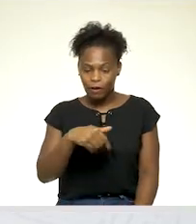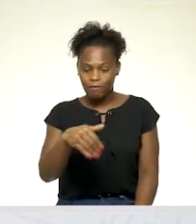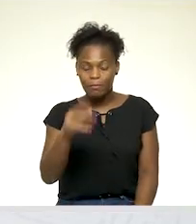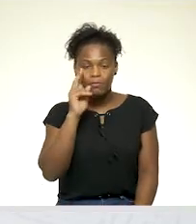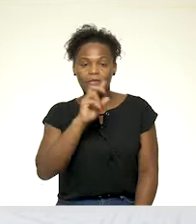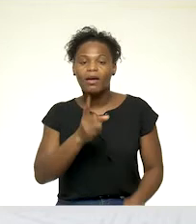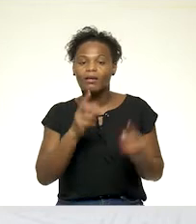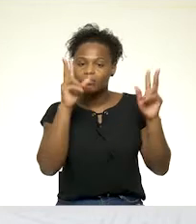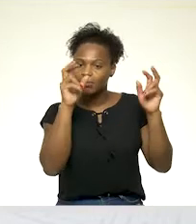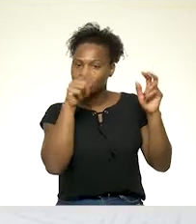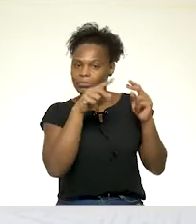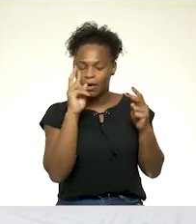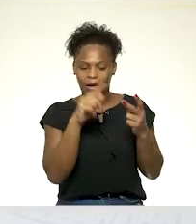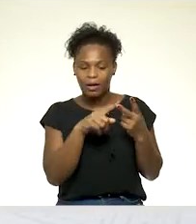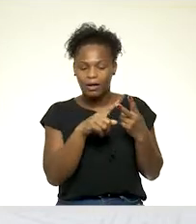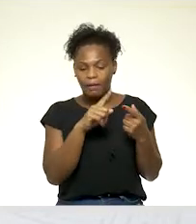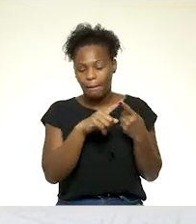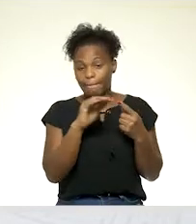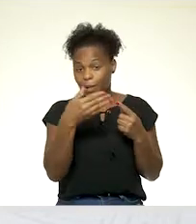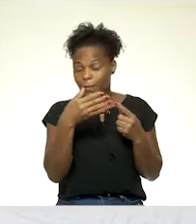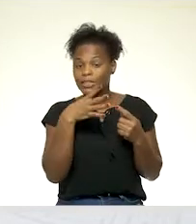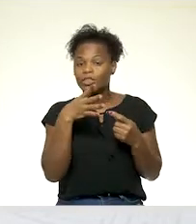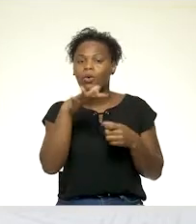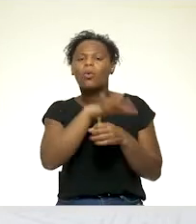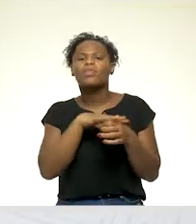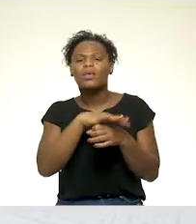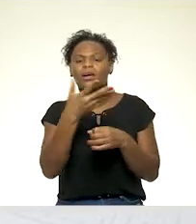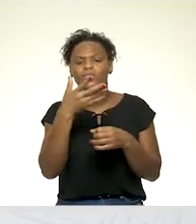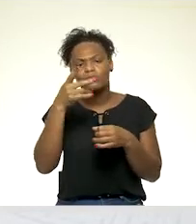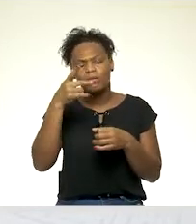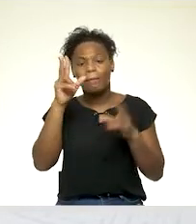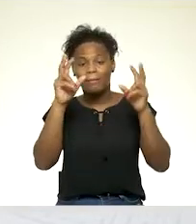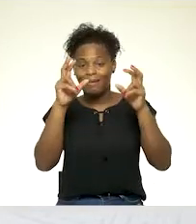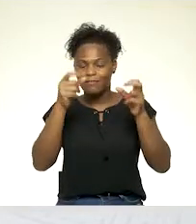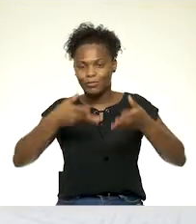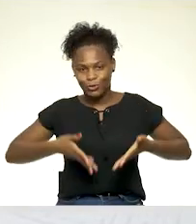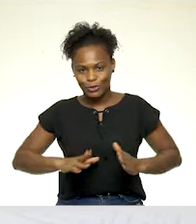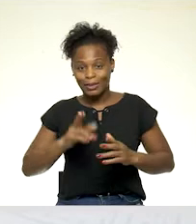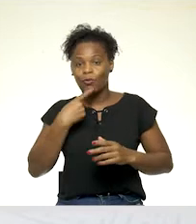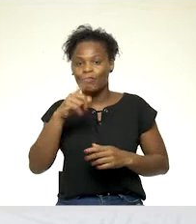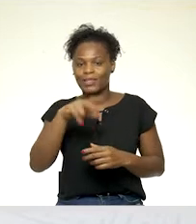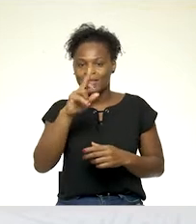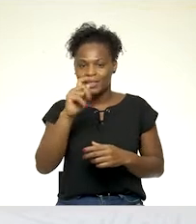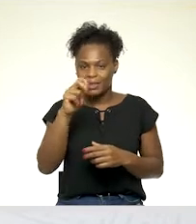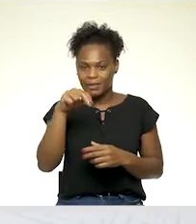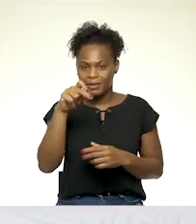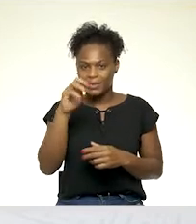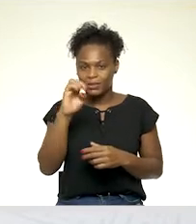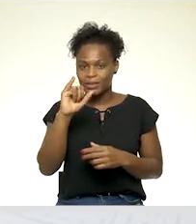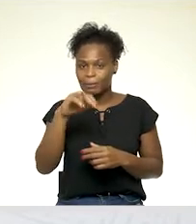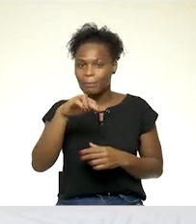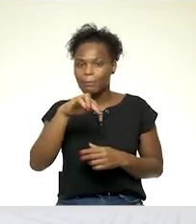os seguintes. Vamos primeiro contextualizar o Renascimento, vamos definir o